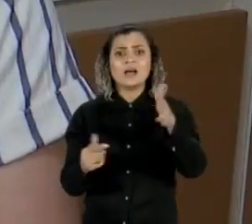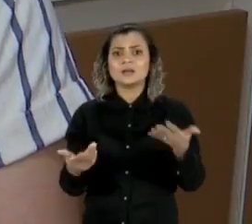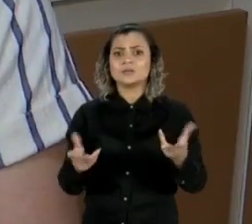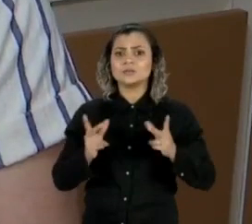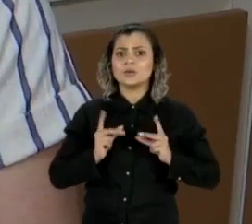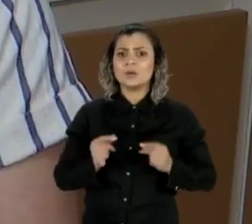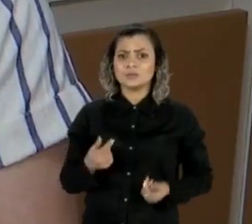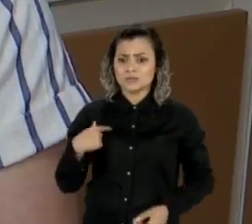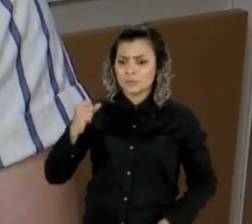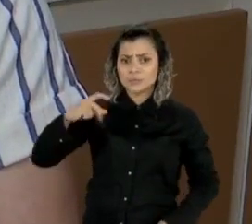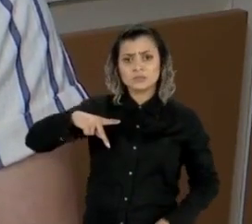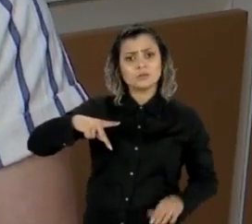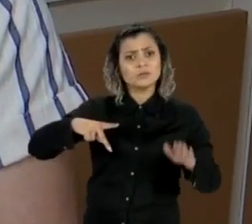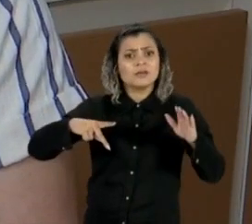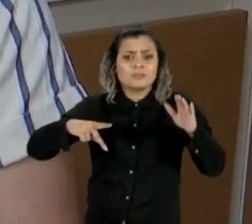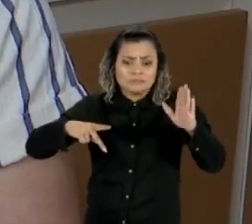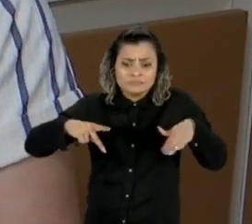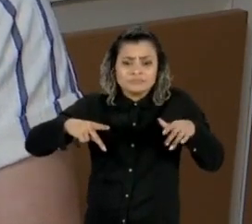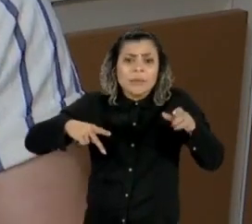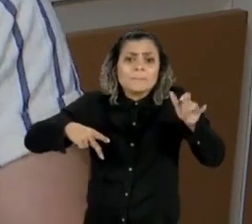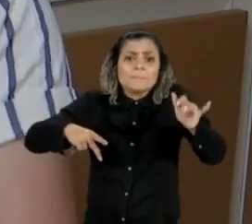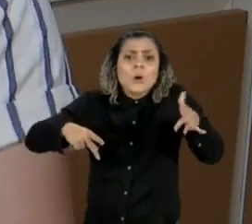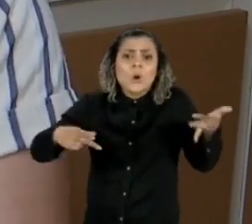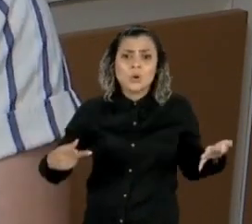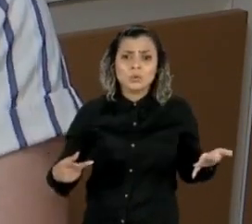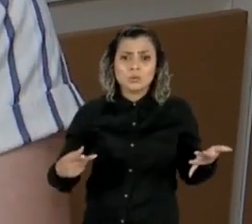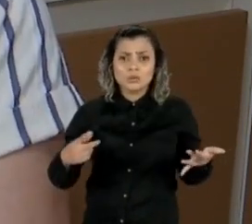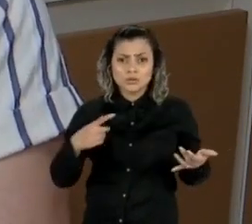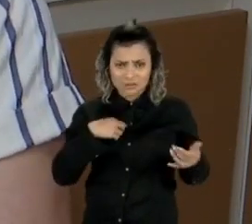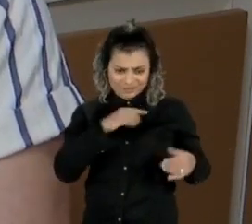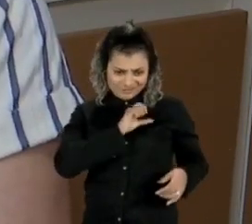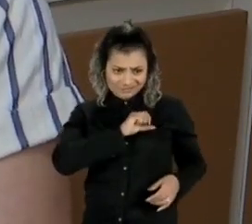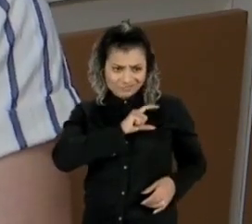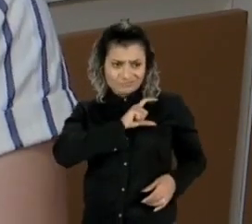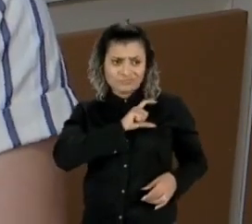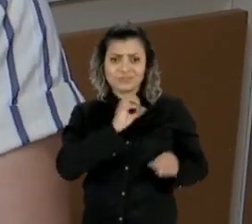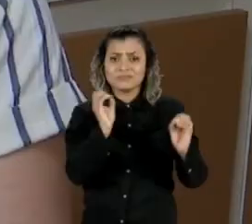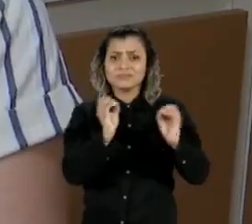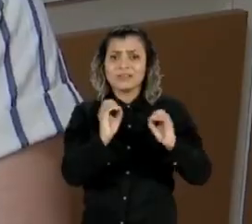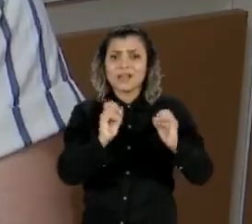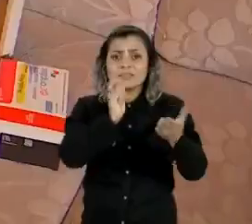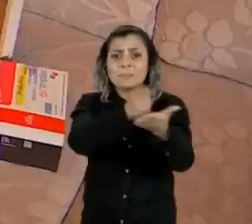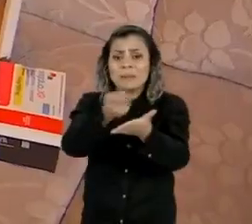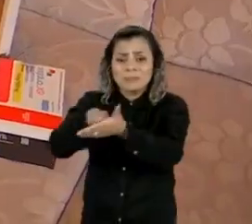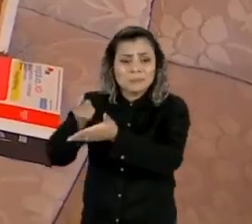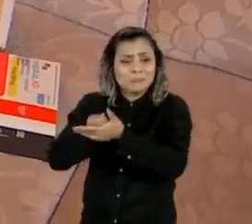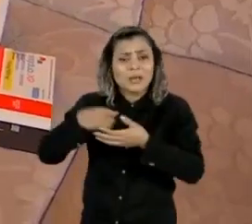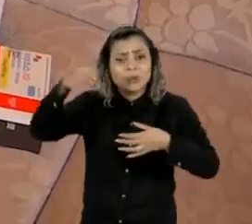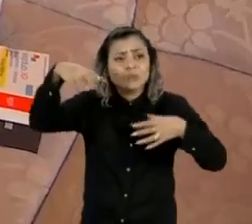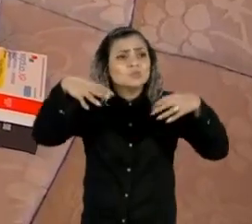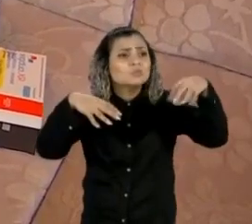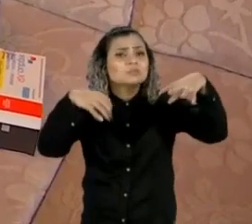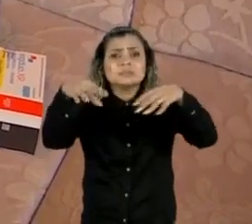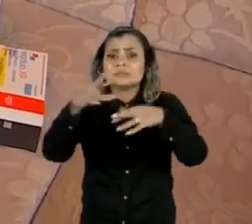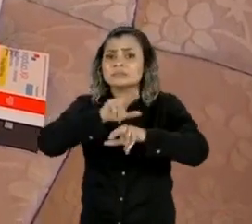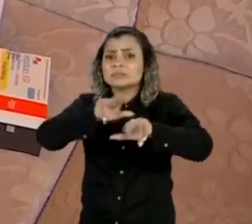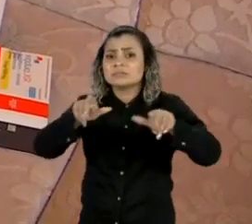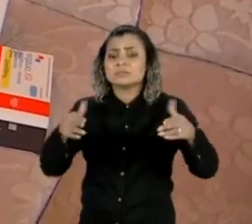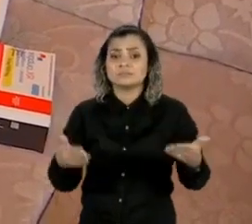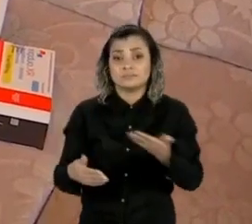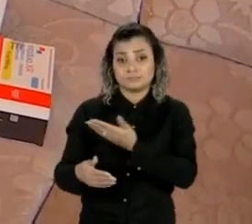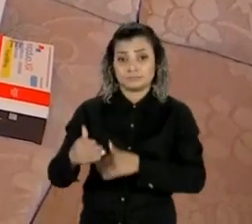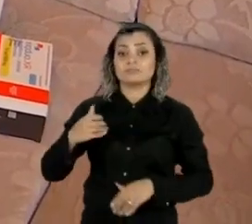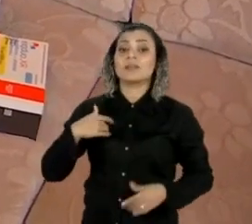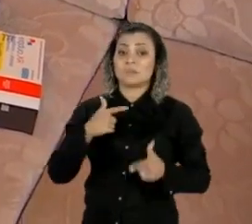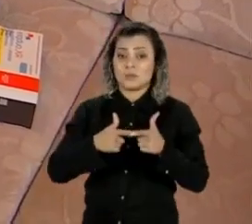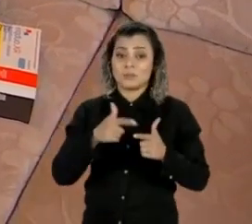baixa a aposentadoria e o nosso reajuste não acompanha o que a gente gasta. Luiz tem problemas cardíacos e de pressão